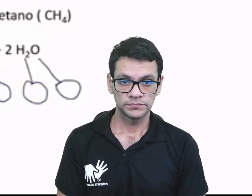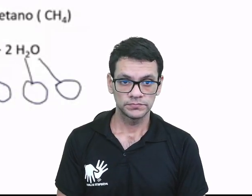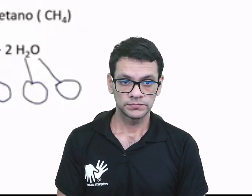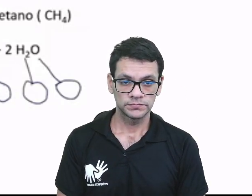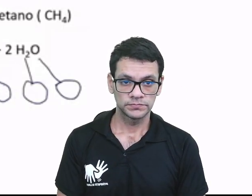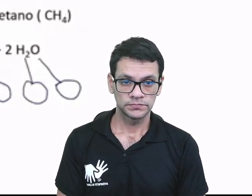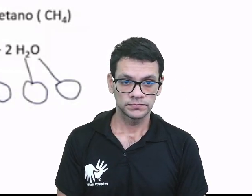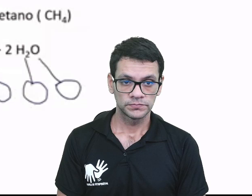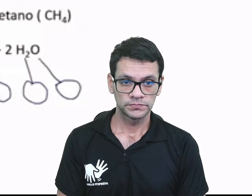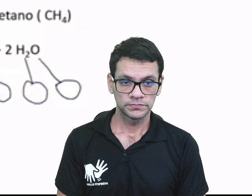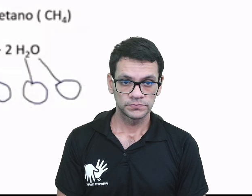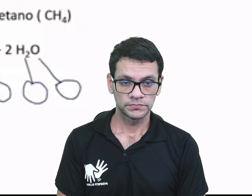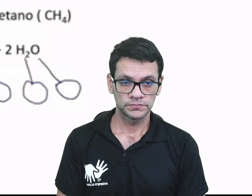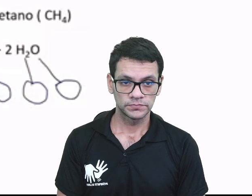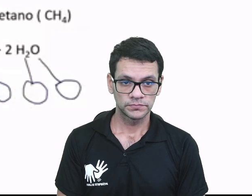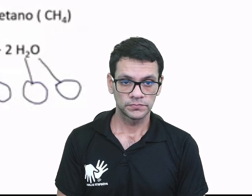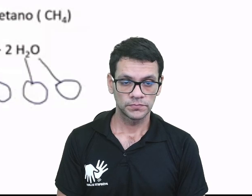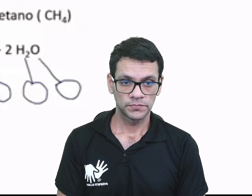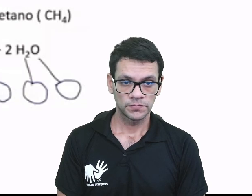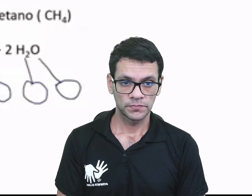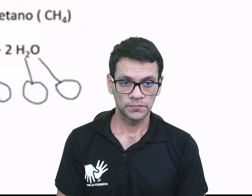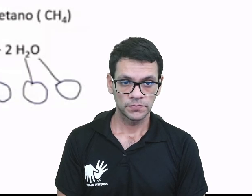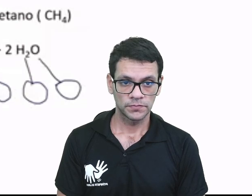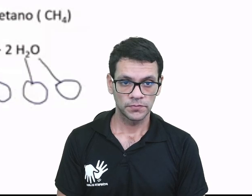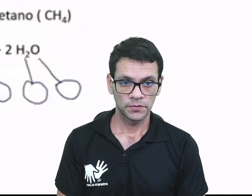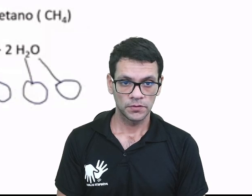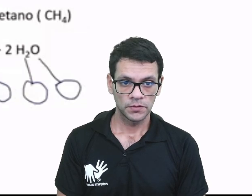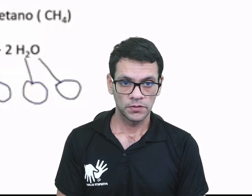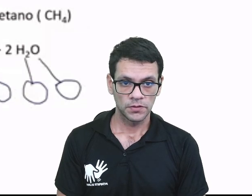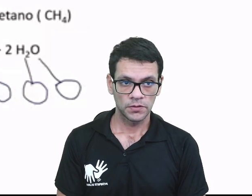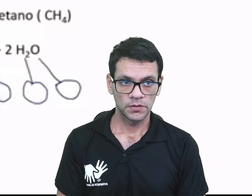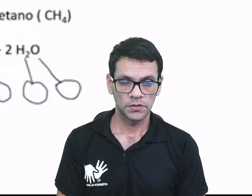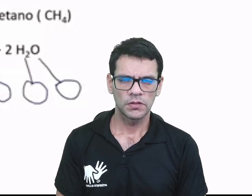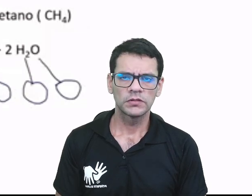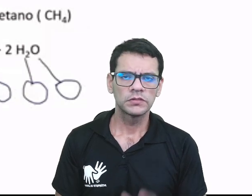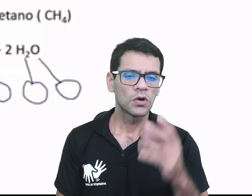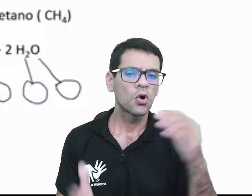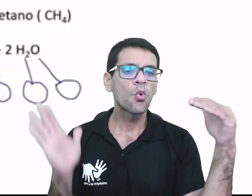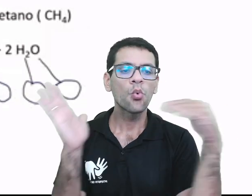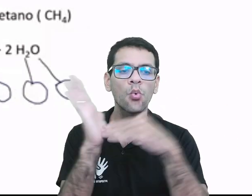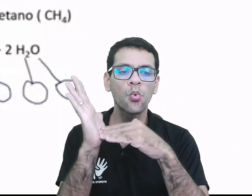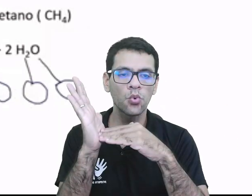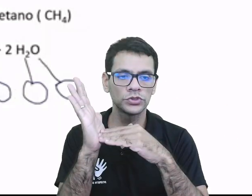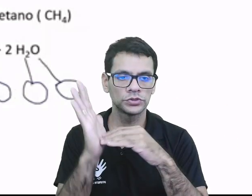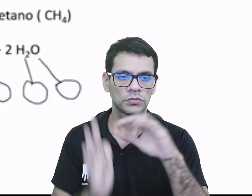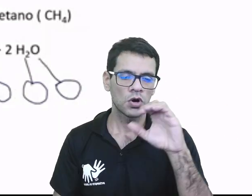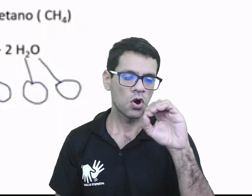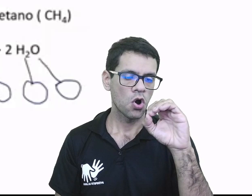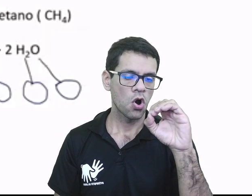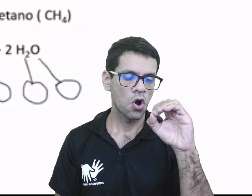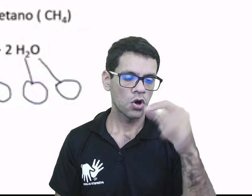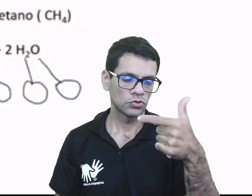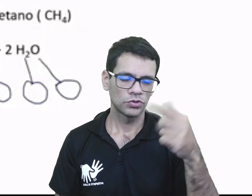pelo carbono? Começa pelo hidrogênio. Deixa sempre por último os oxigênios, né?